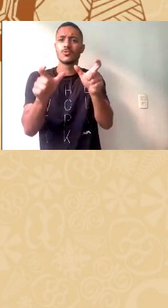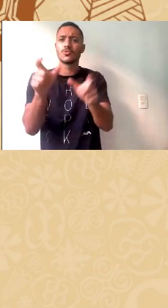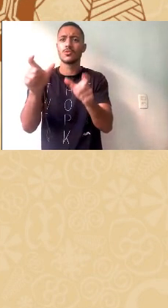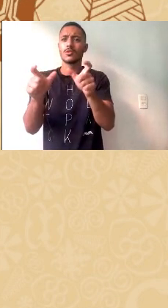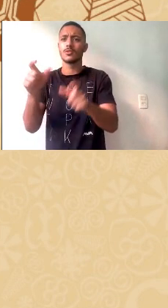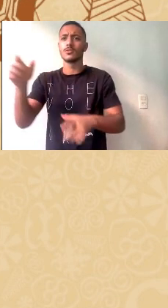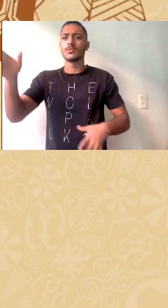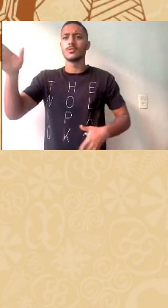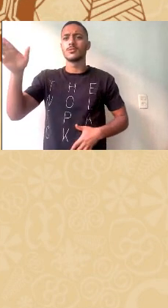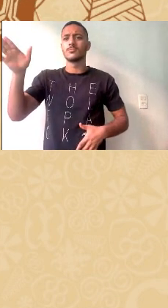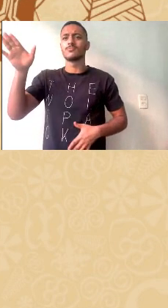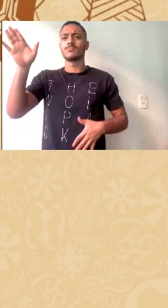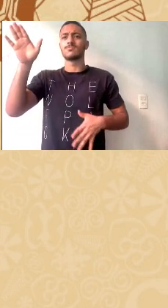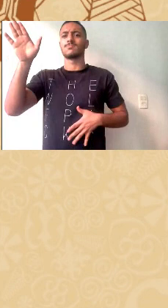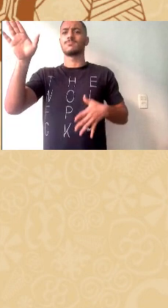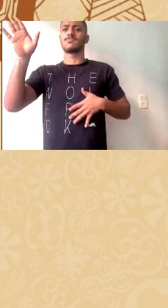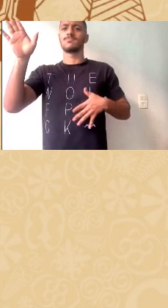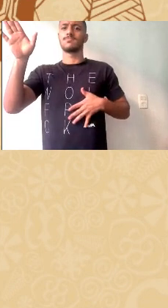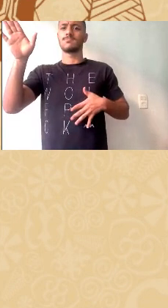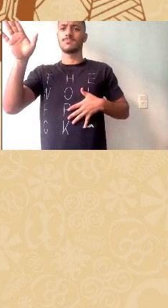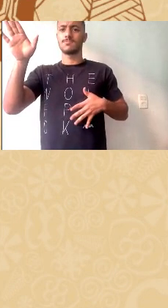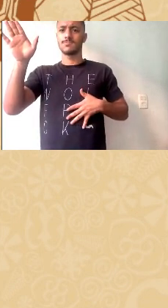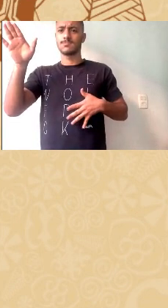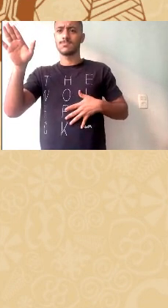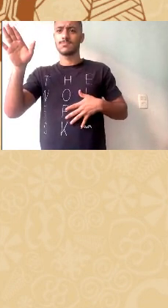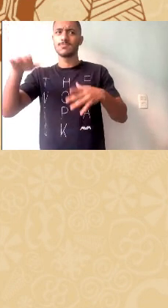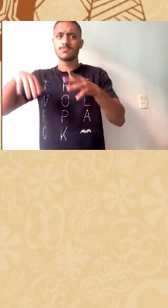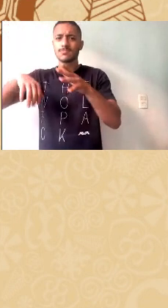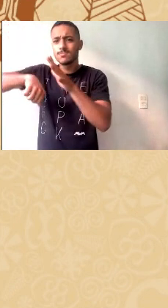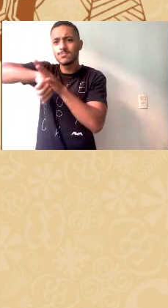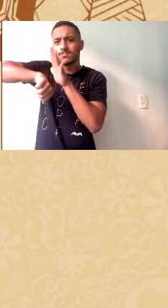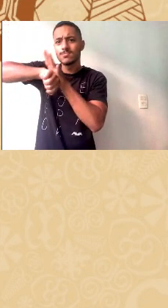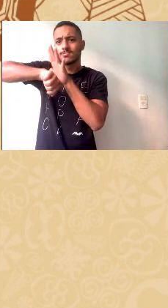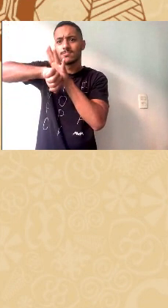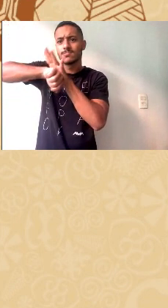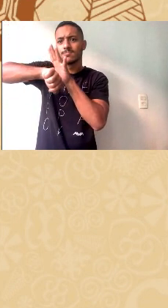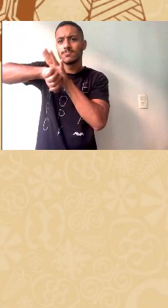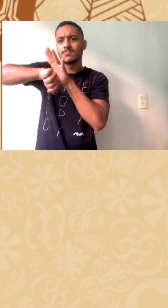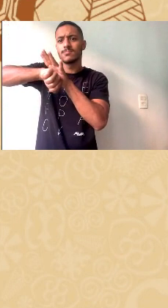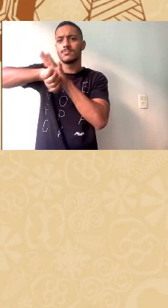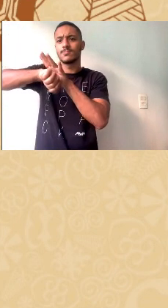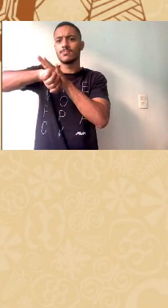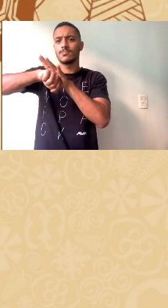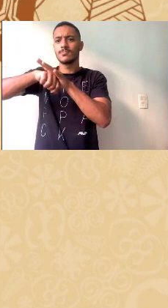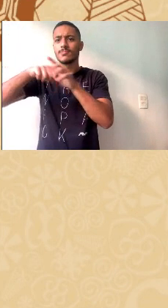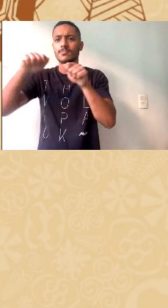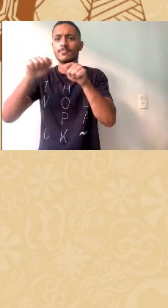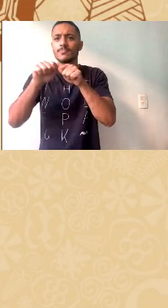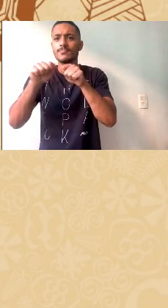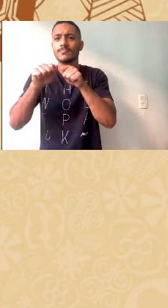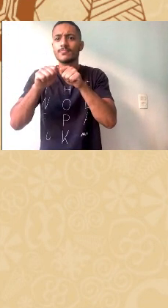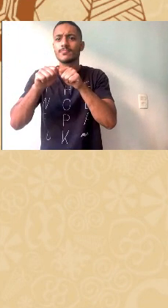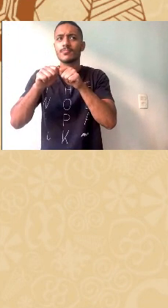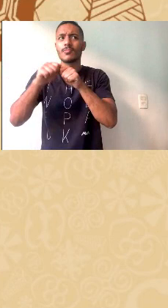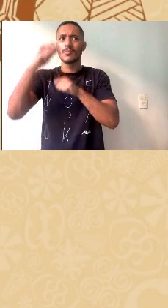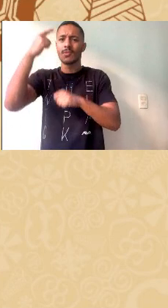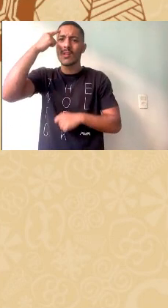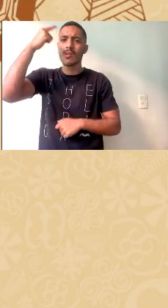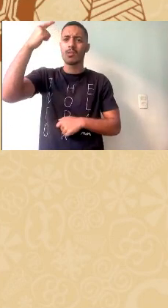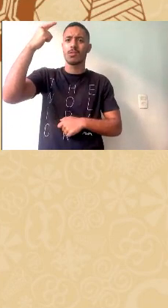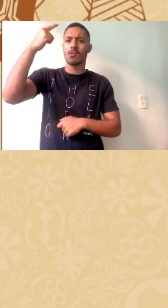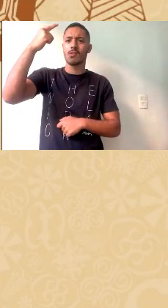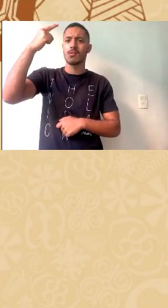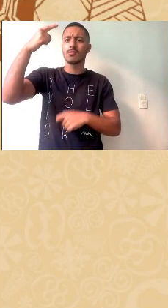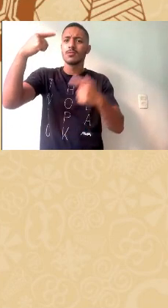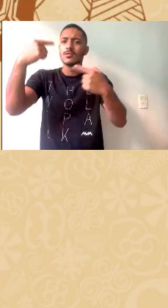potenciais, criminosos, né, que isso fazendo eco com toda uma construção também ideológica que se dava nesse momento. E nesse texto,